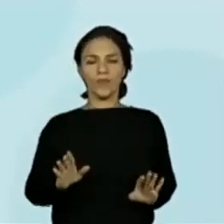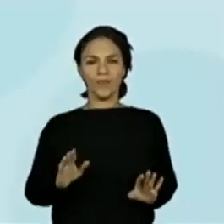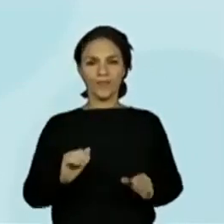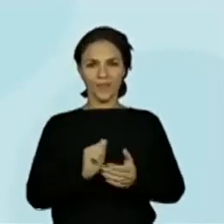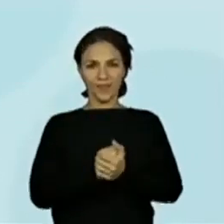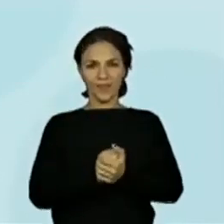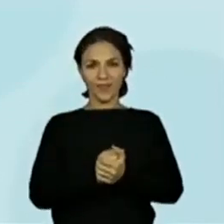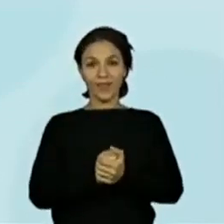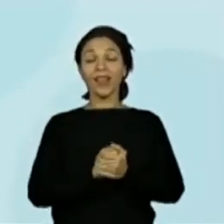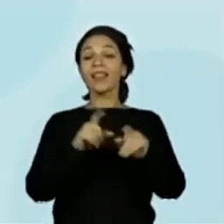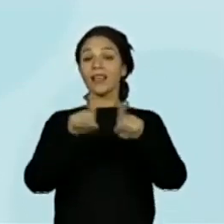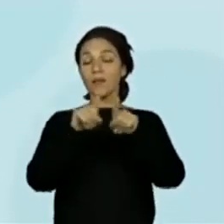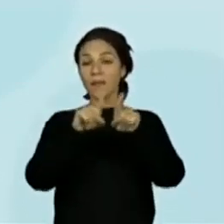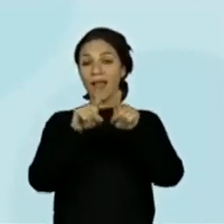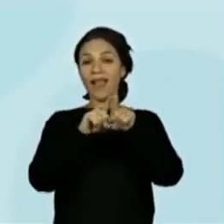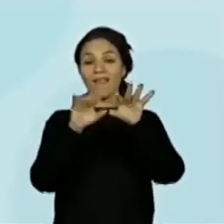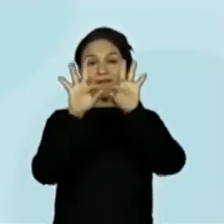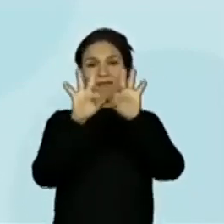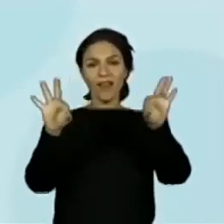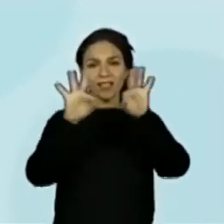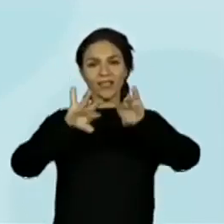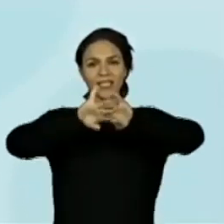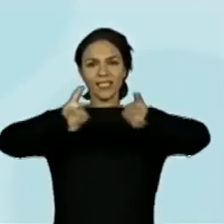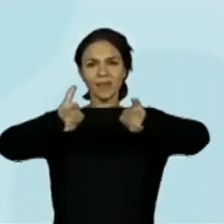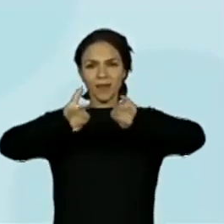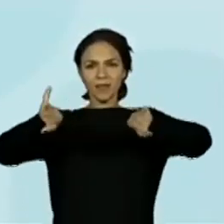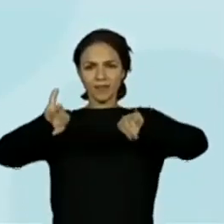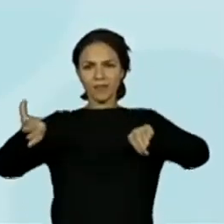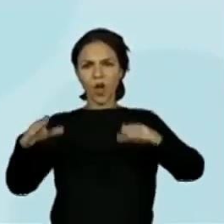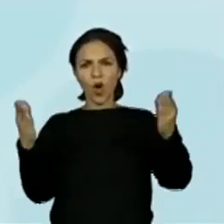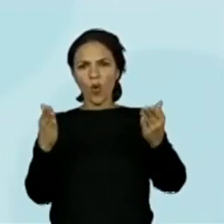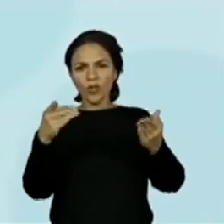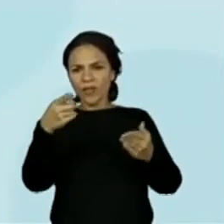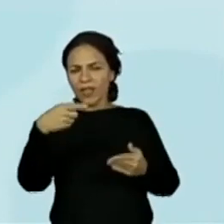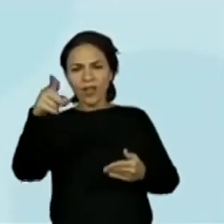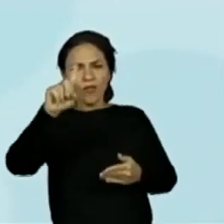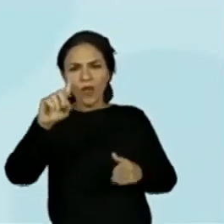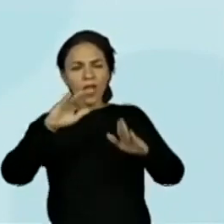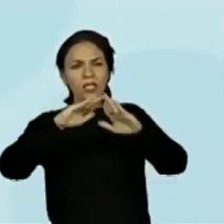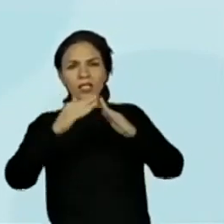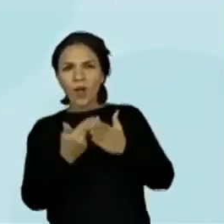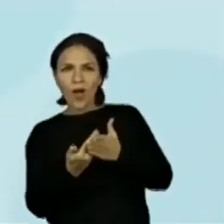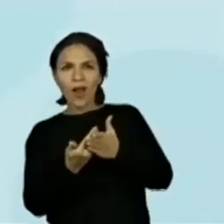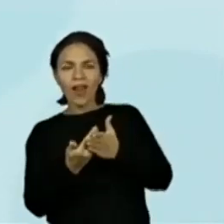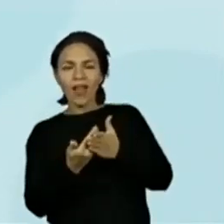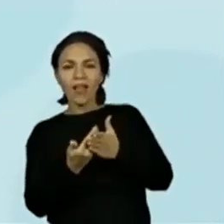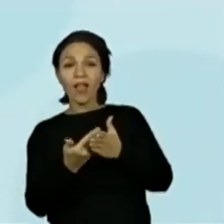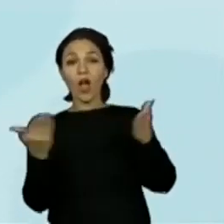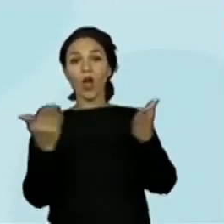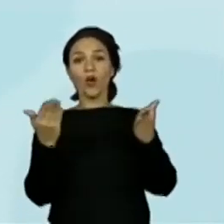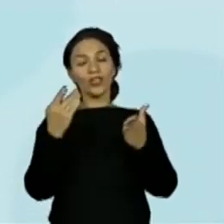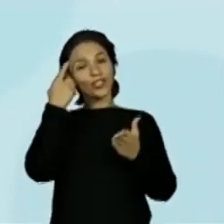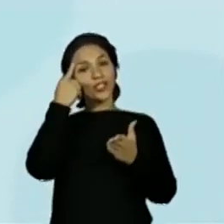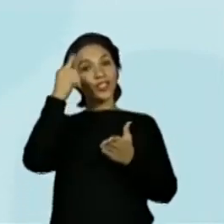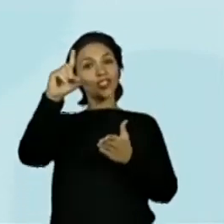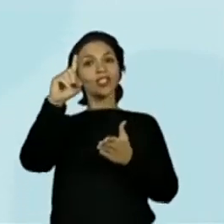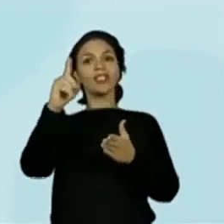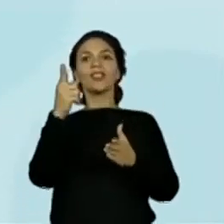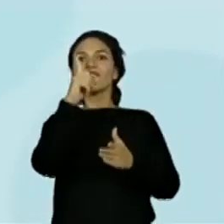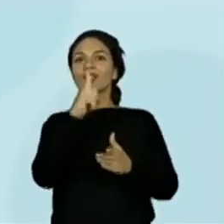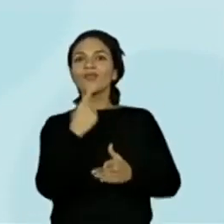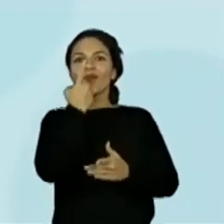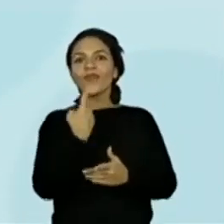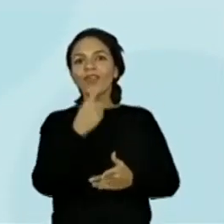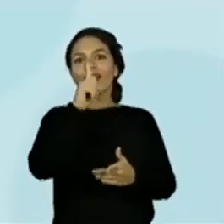Separar frases. Hoje você não foi para a escola? Tivemos o dia do sorvete.